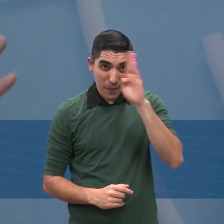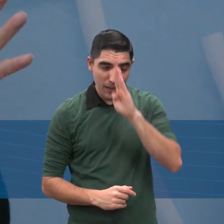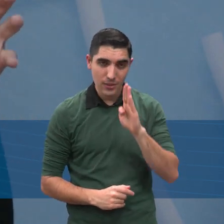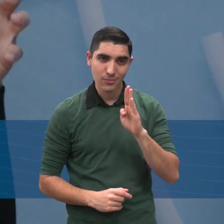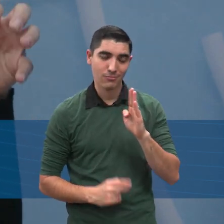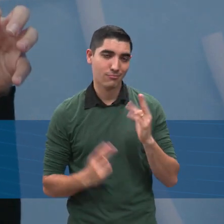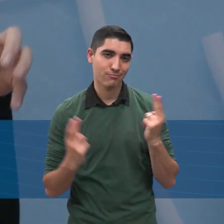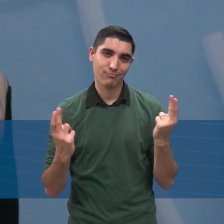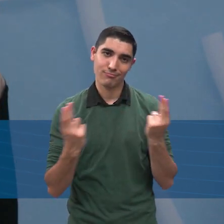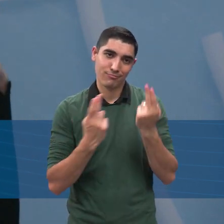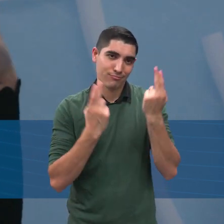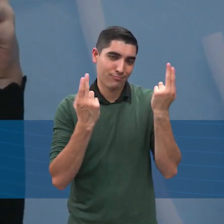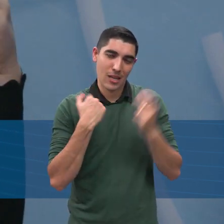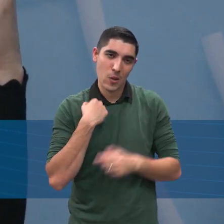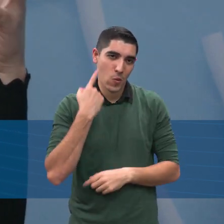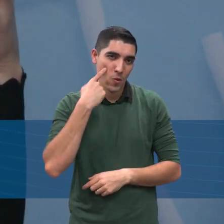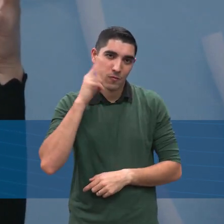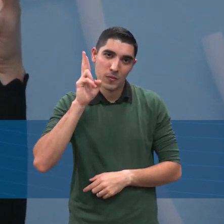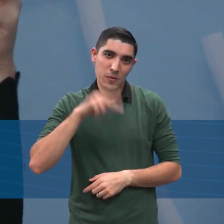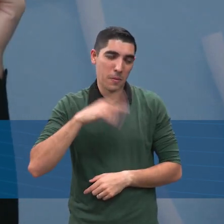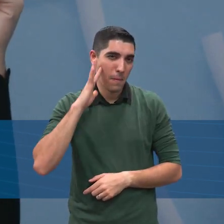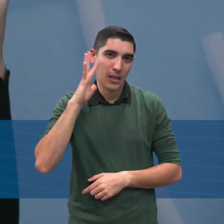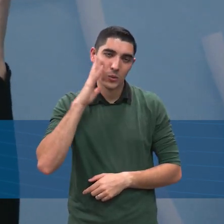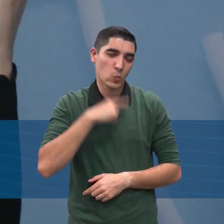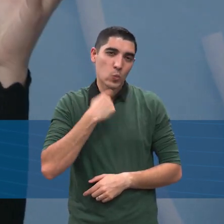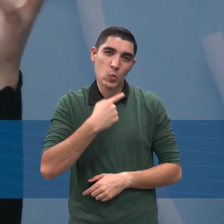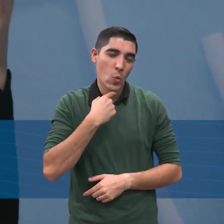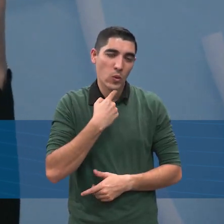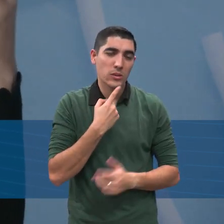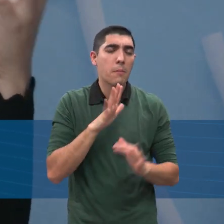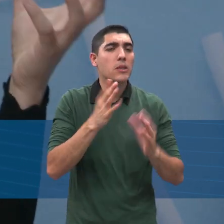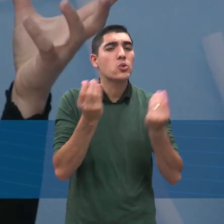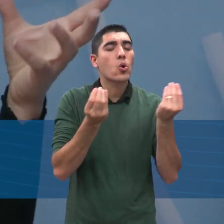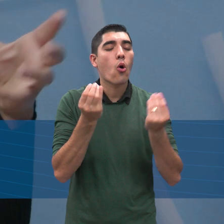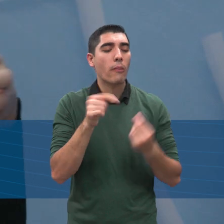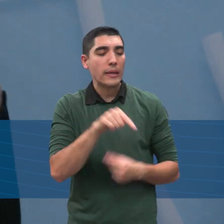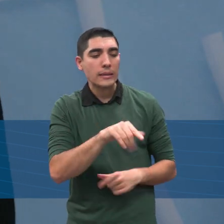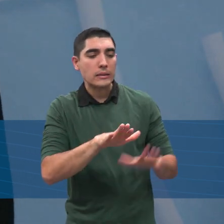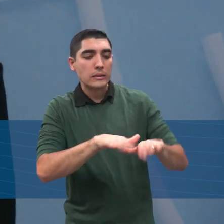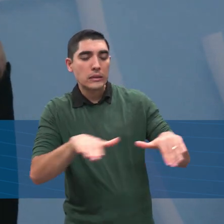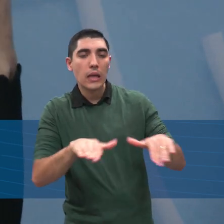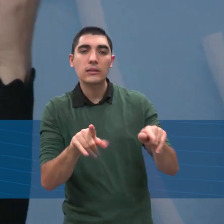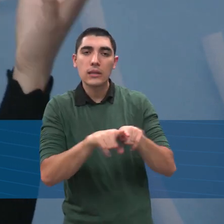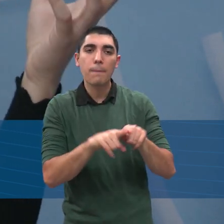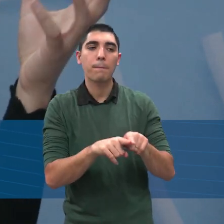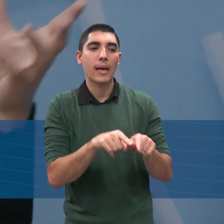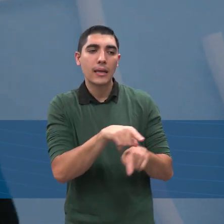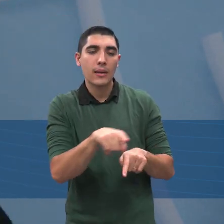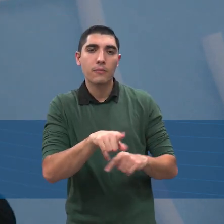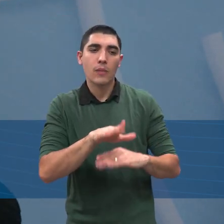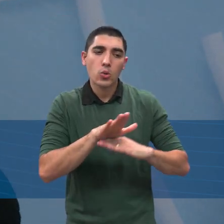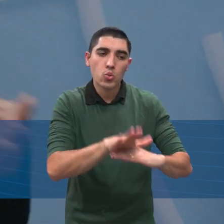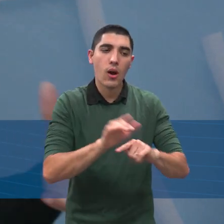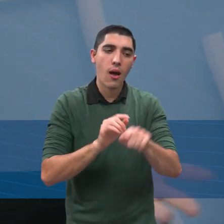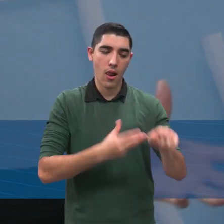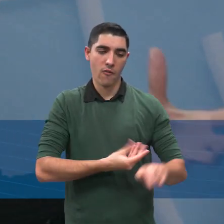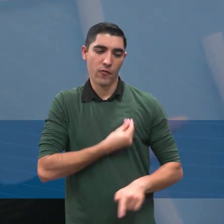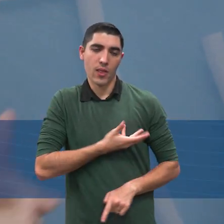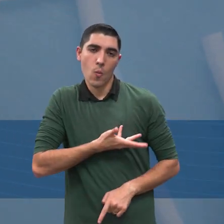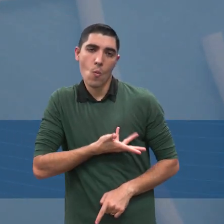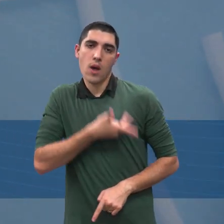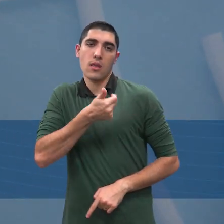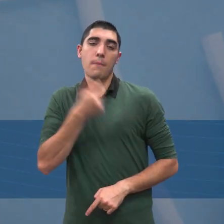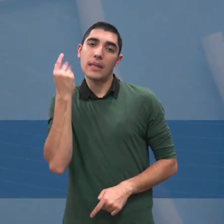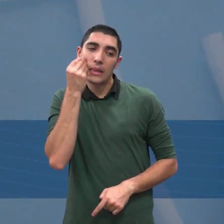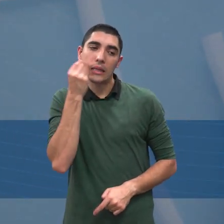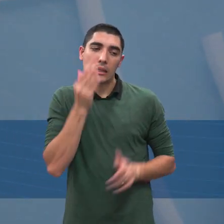gente imaginar essa realidade, mas como que a gente está pensando também essas cidades para as crianças, para a qualidade de vida, para a gente